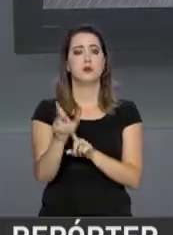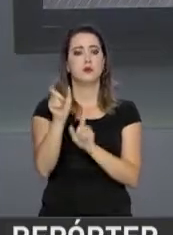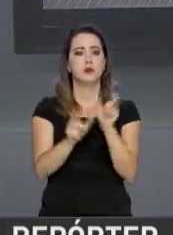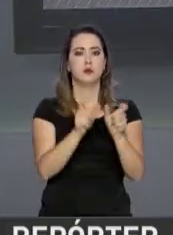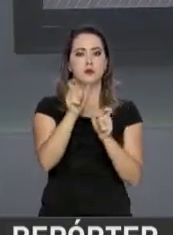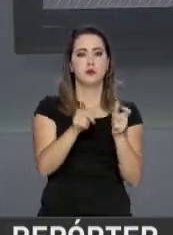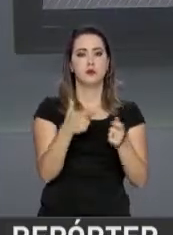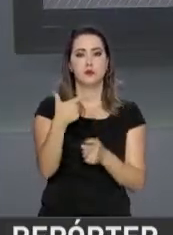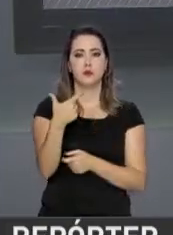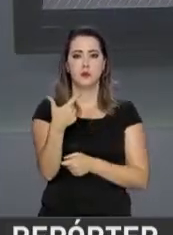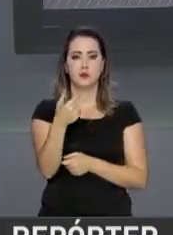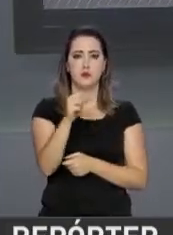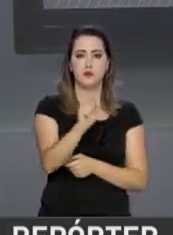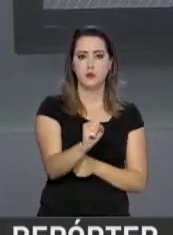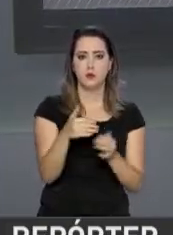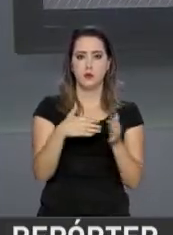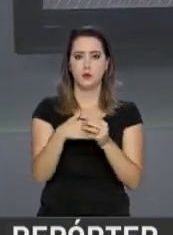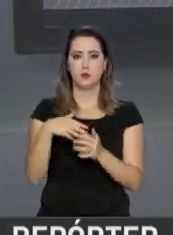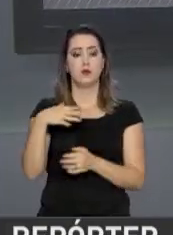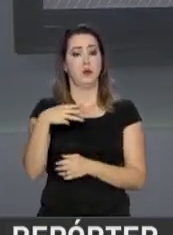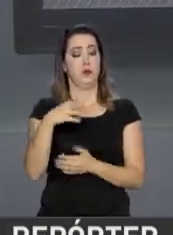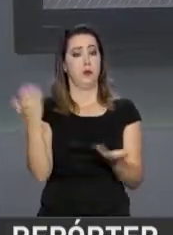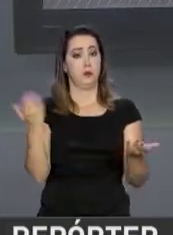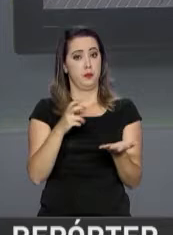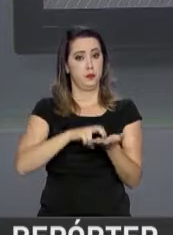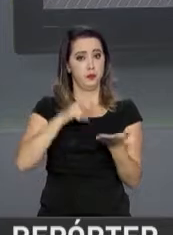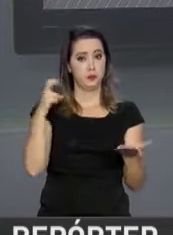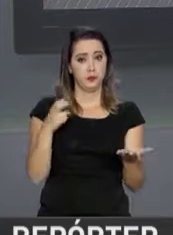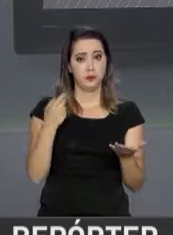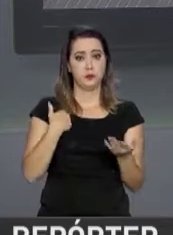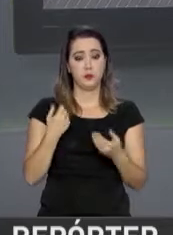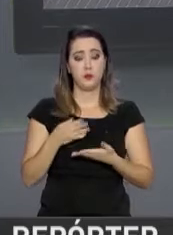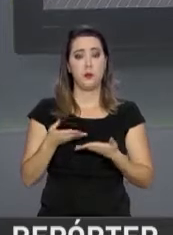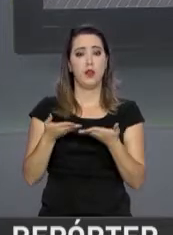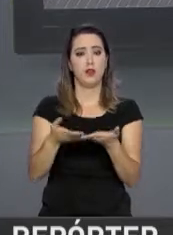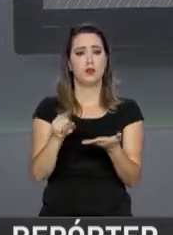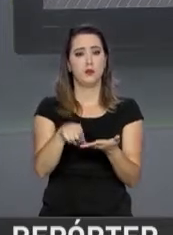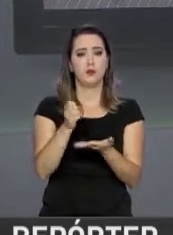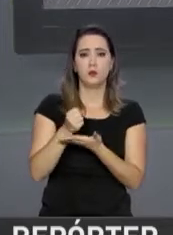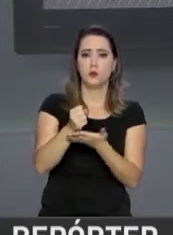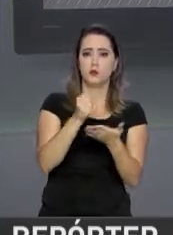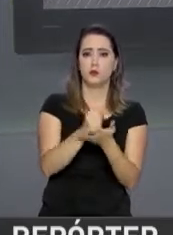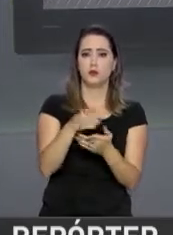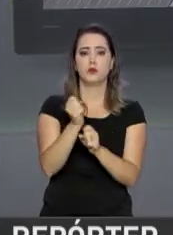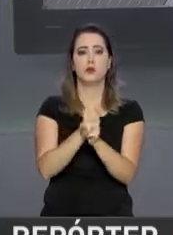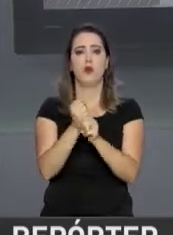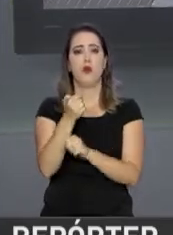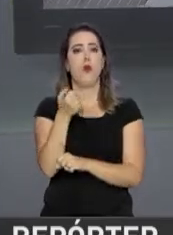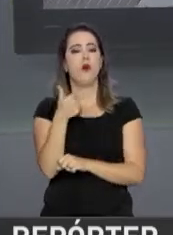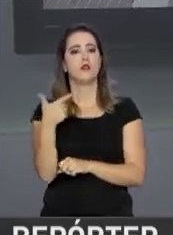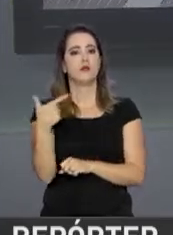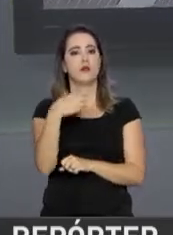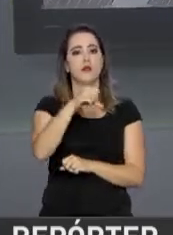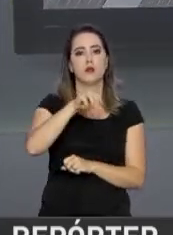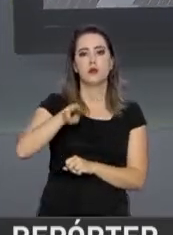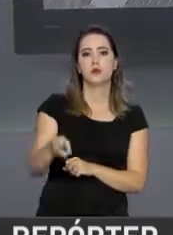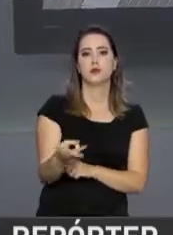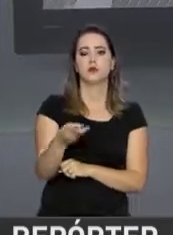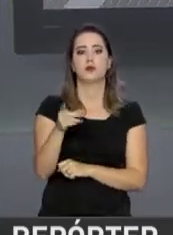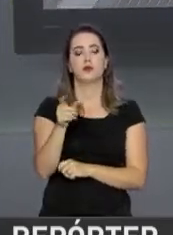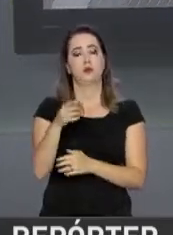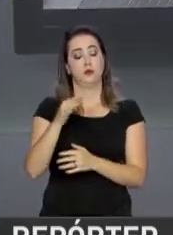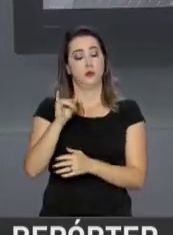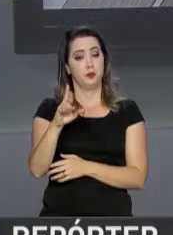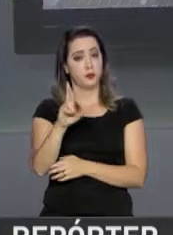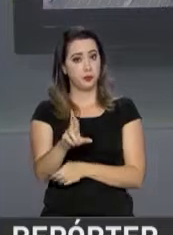de renda pessoa física 2008 até a manhã de hoje a estimativa de entrega este ano é de quase 29 milhões de